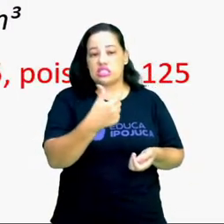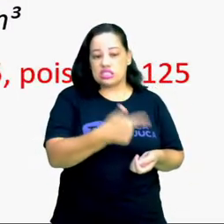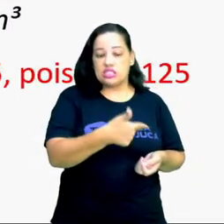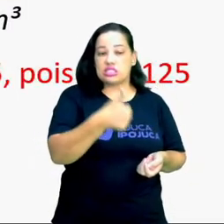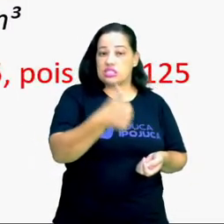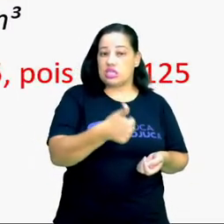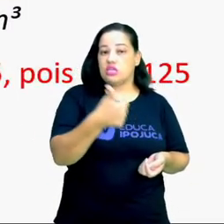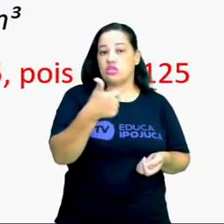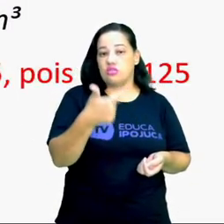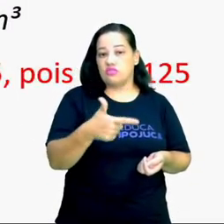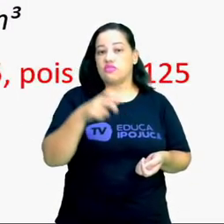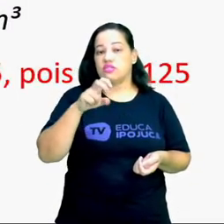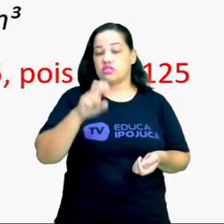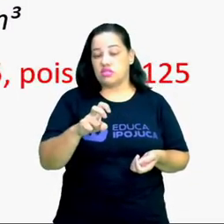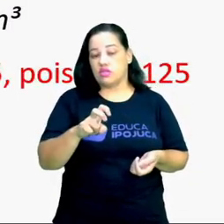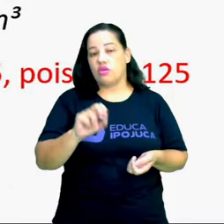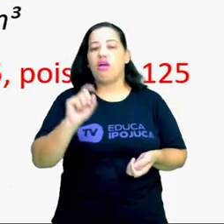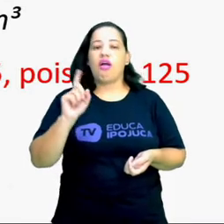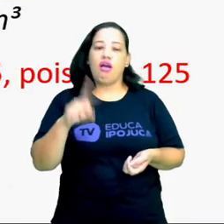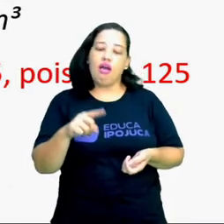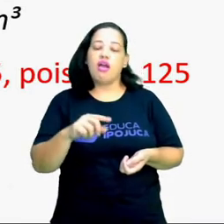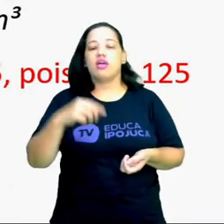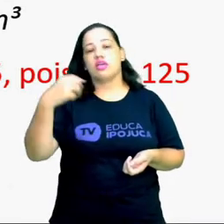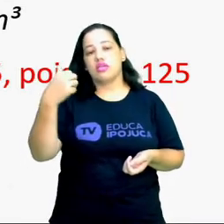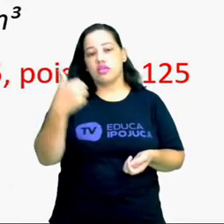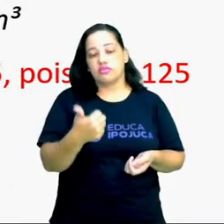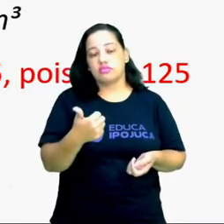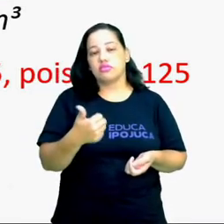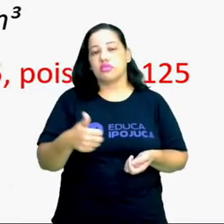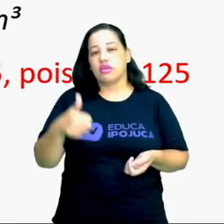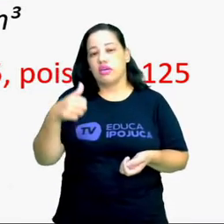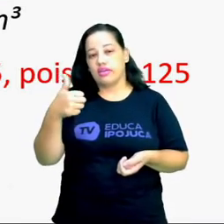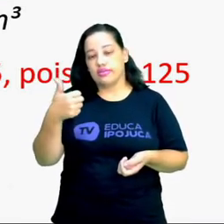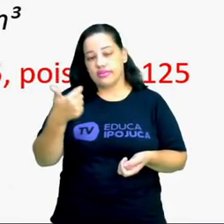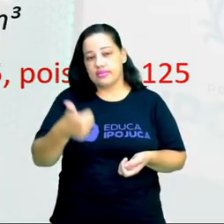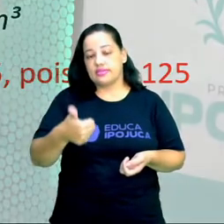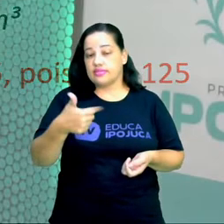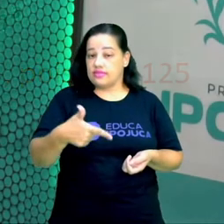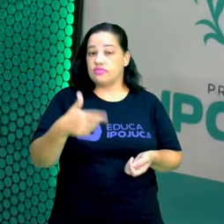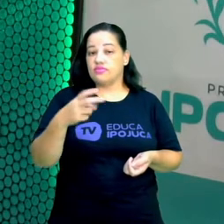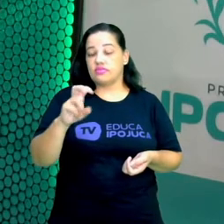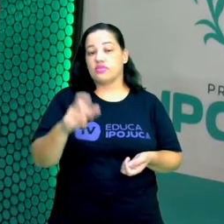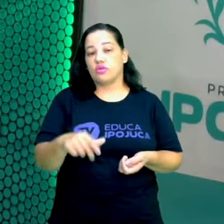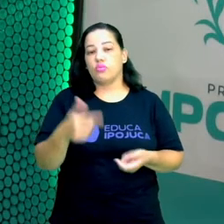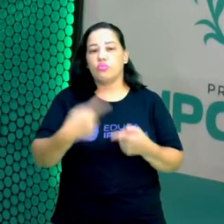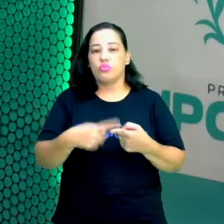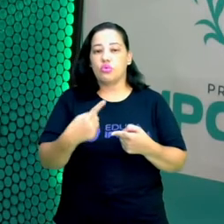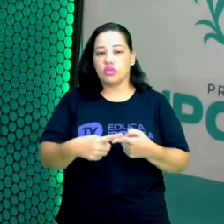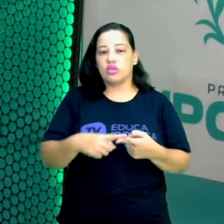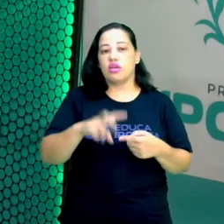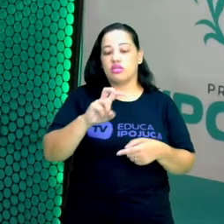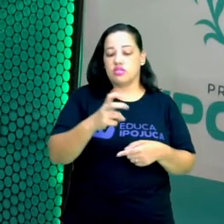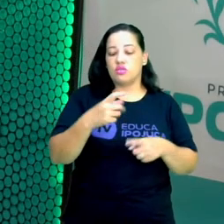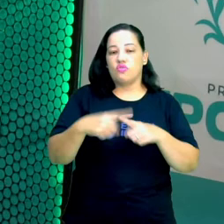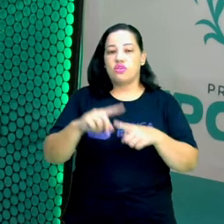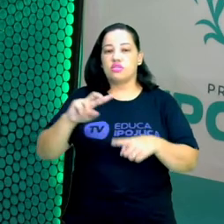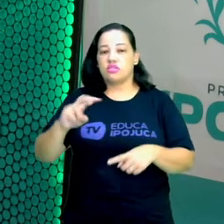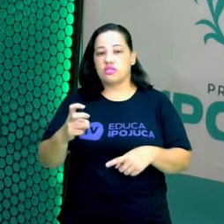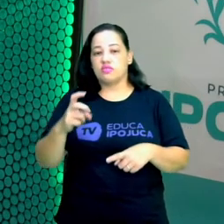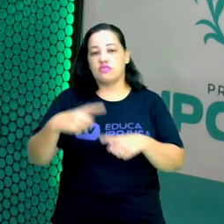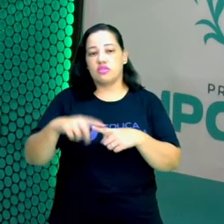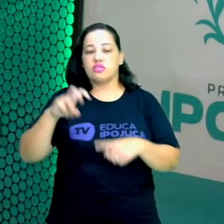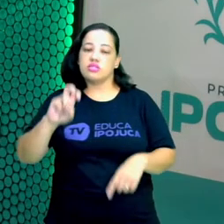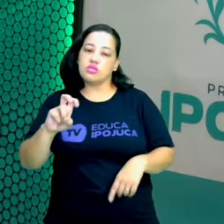125 é 5 vezes 5. Que número repetido 3 vezes 5 vezes 5 vezes